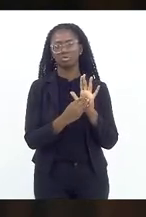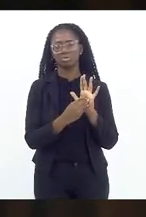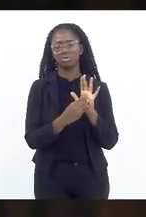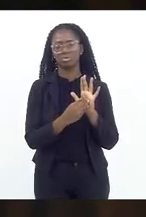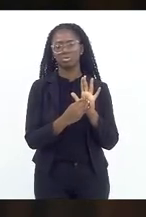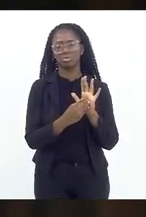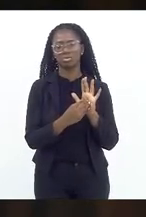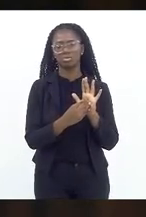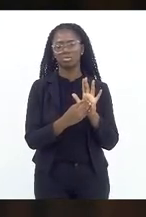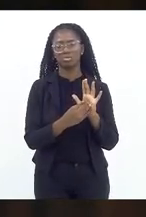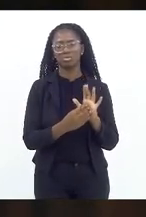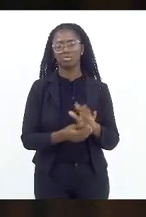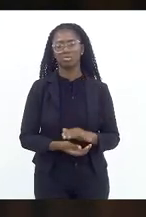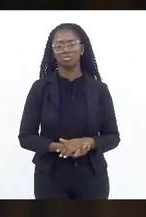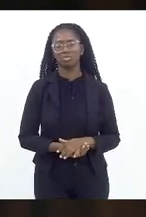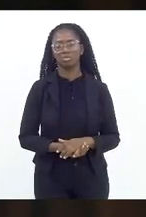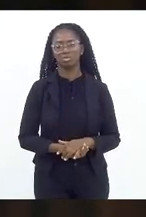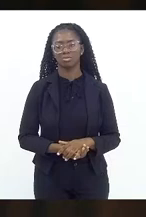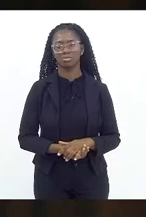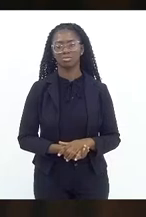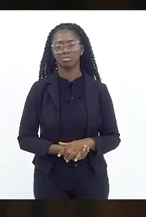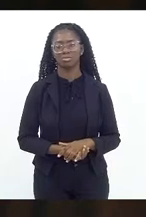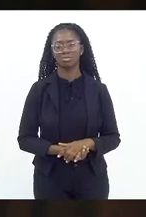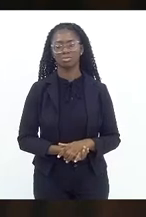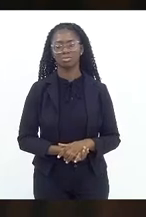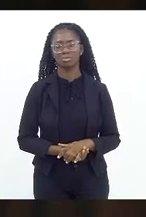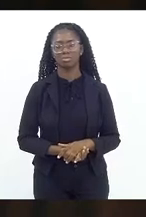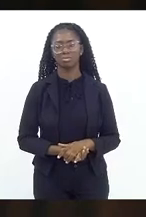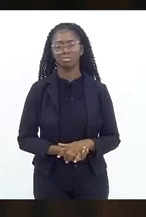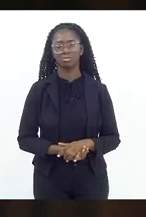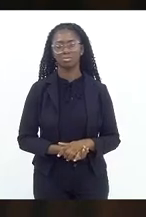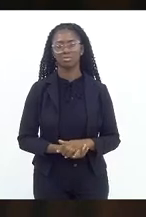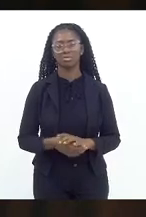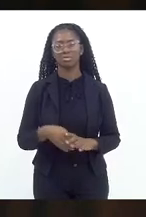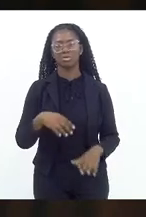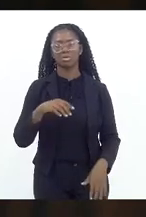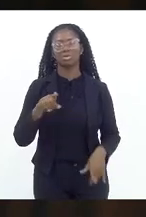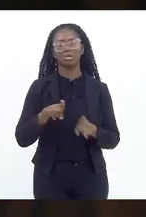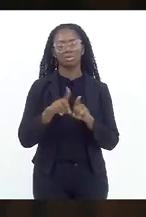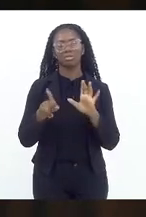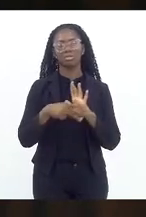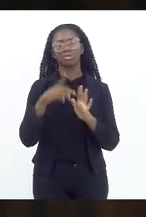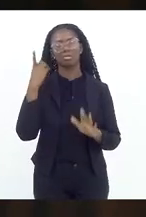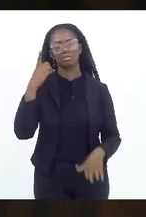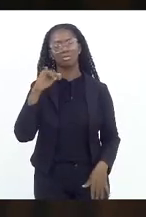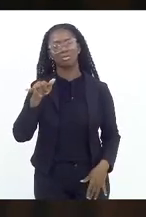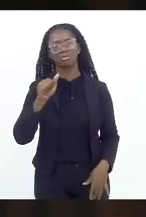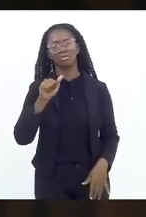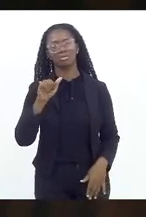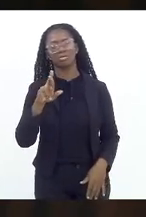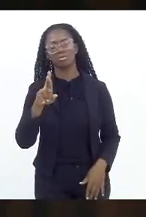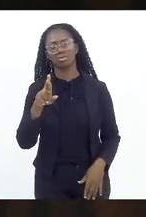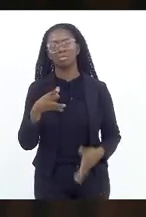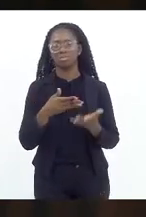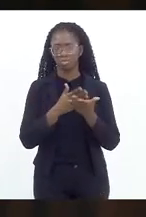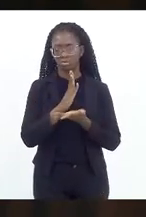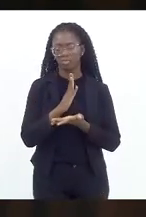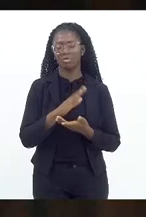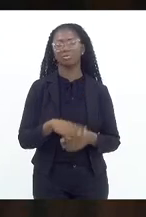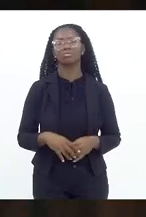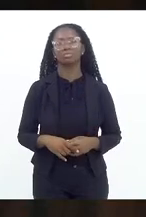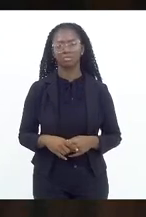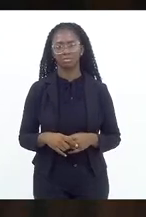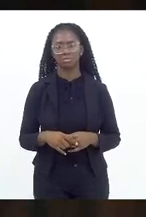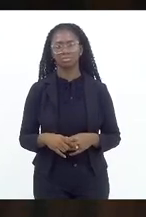dia o projeto de lei 406/2020 do deputado Jair Bittencourt. Os senhores que aprovam permaneçam como estão. Aprovado. Há